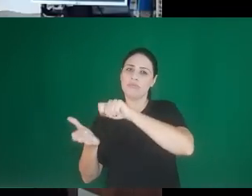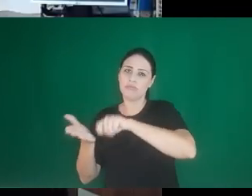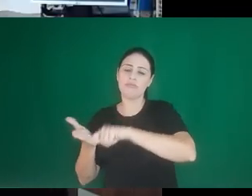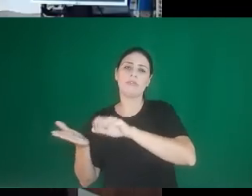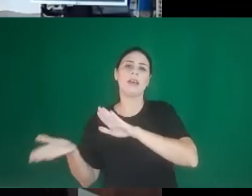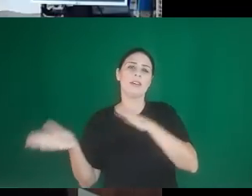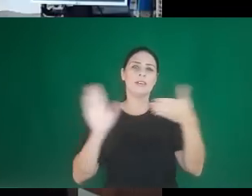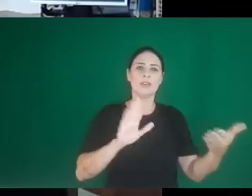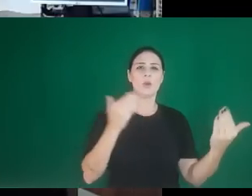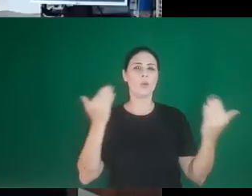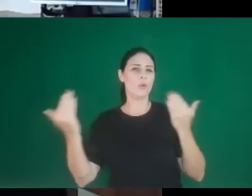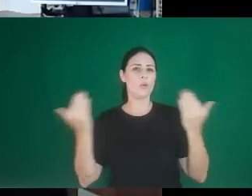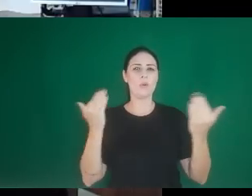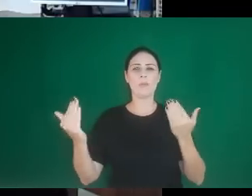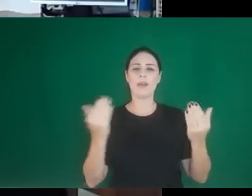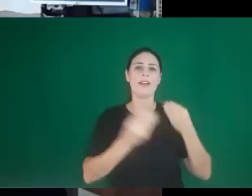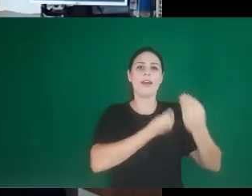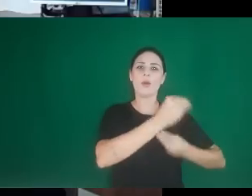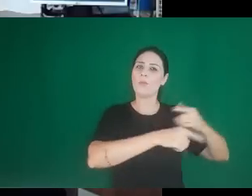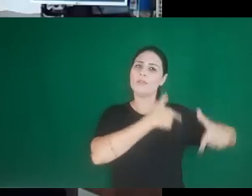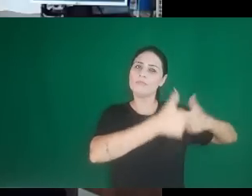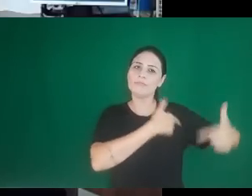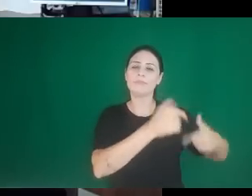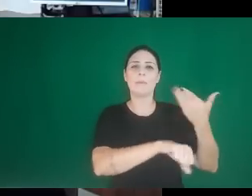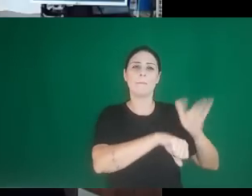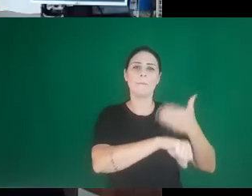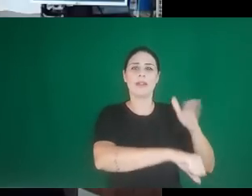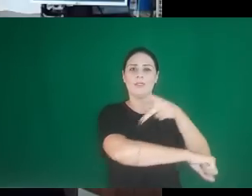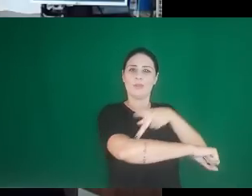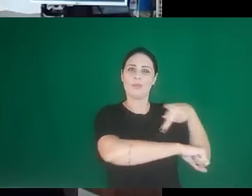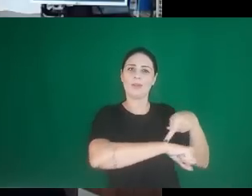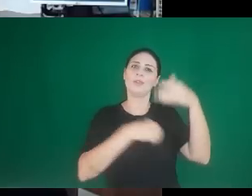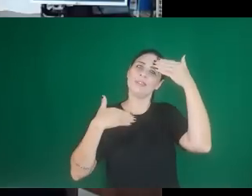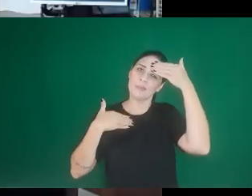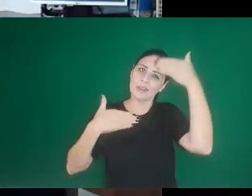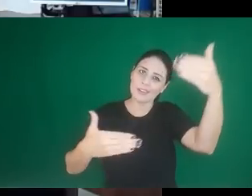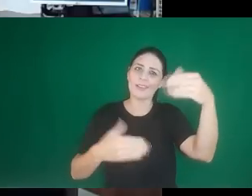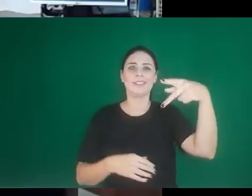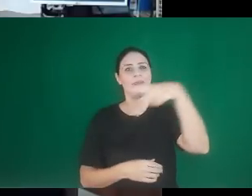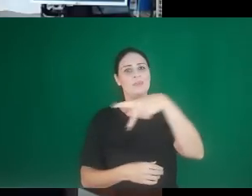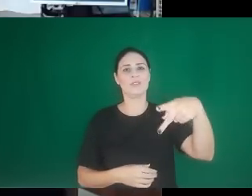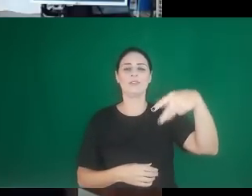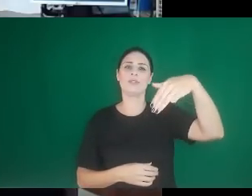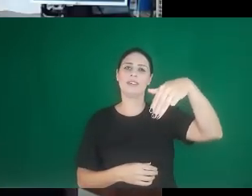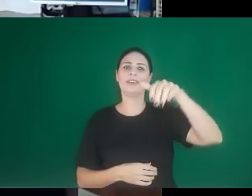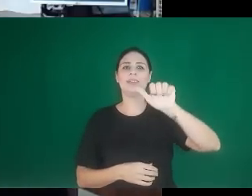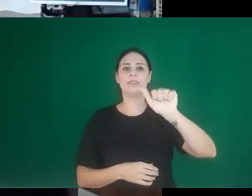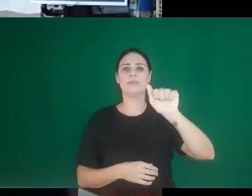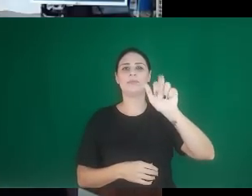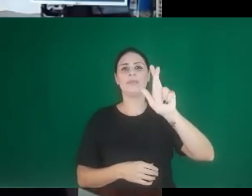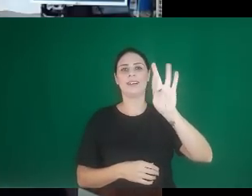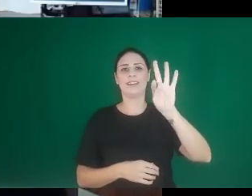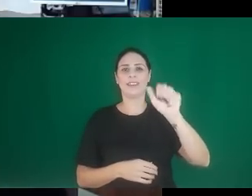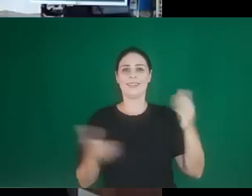currículo prescrito e as ações de ensino, o que a gente pode priorizar na nossa prática pedagógica. Então, muito obrigada, professora Marta,